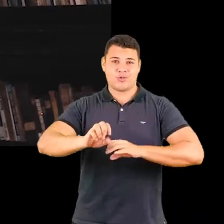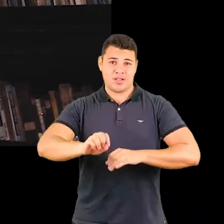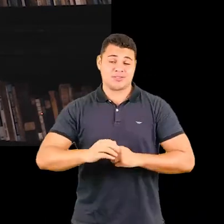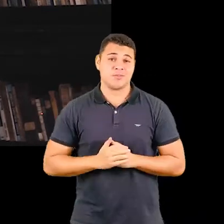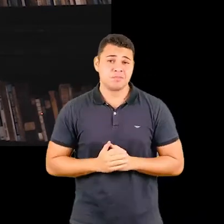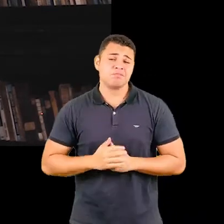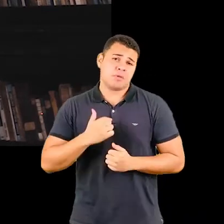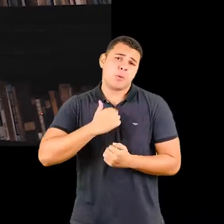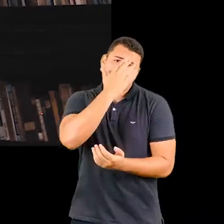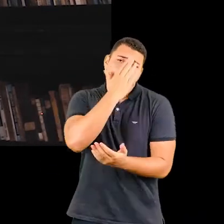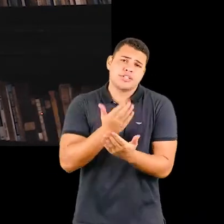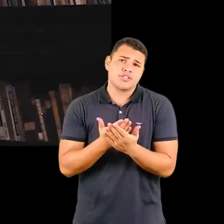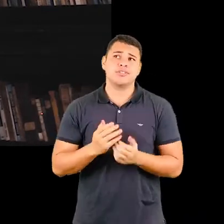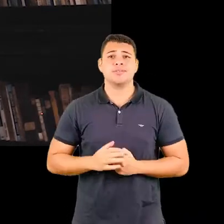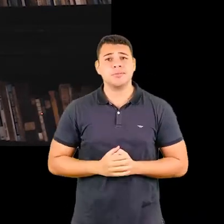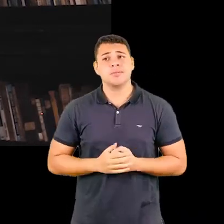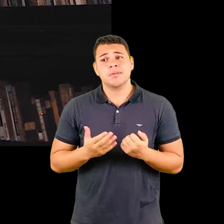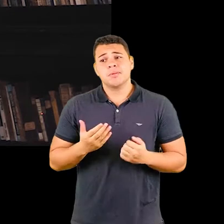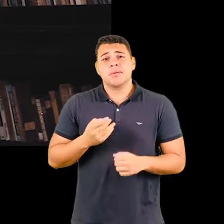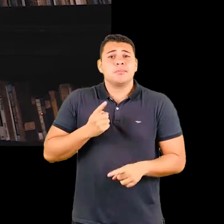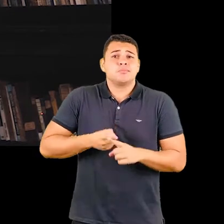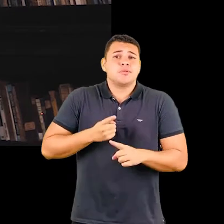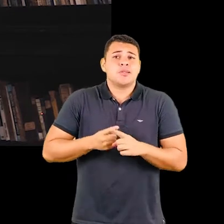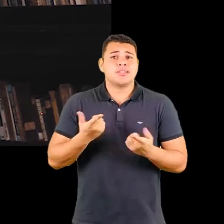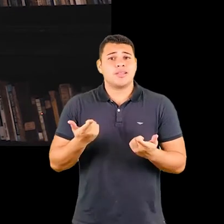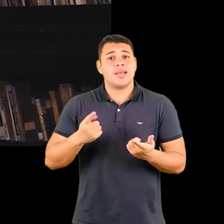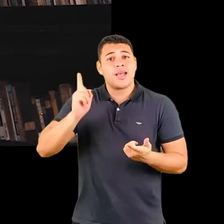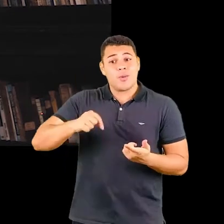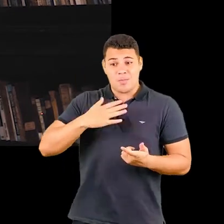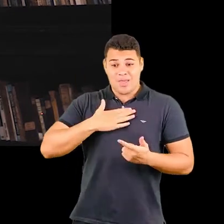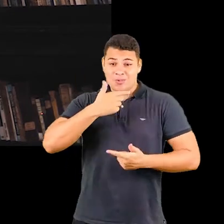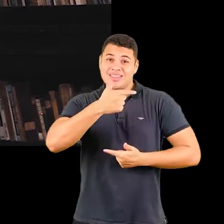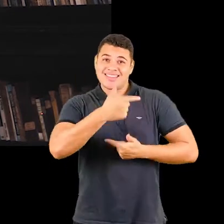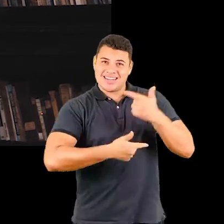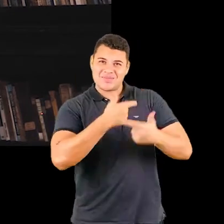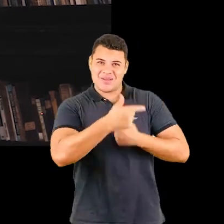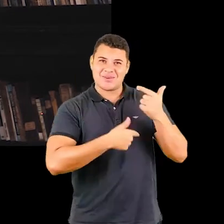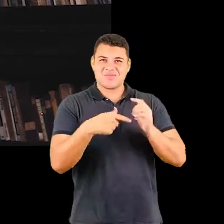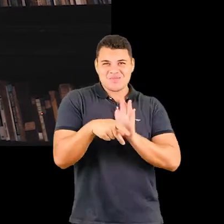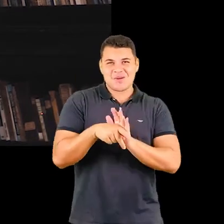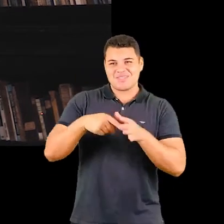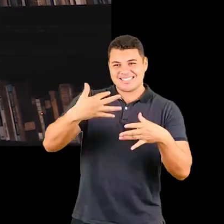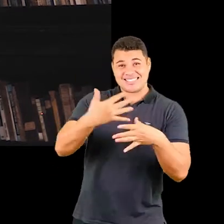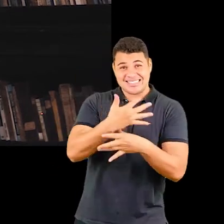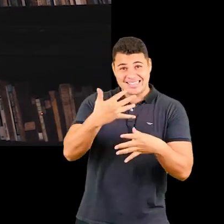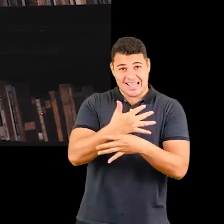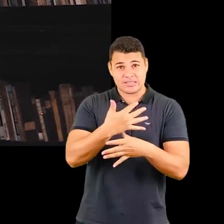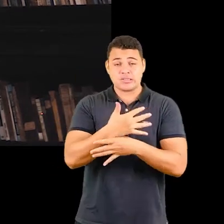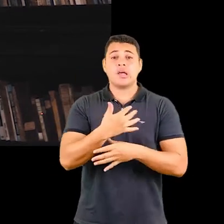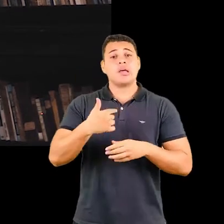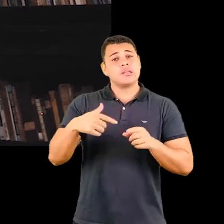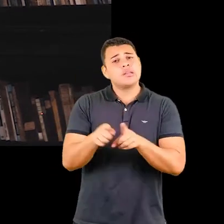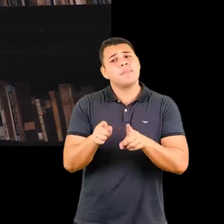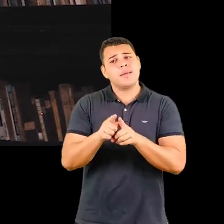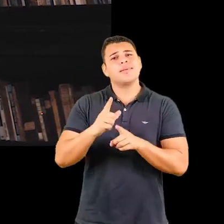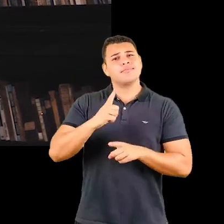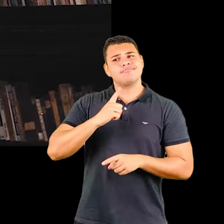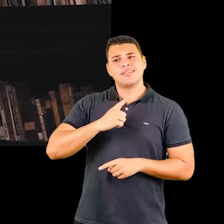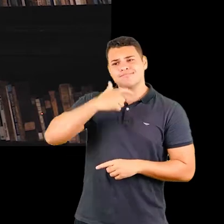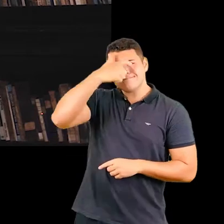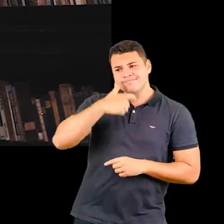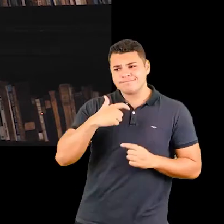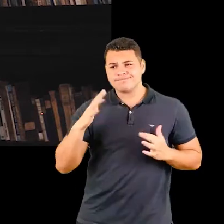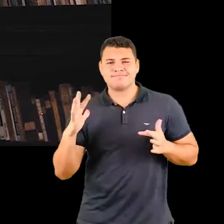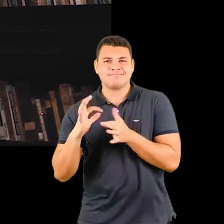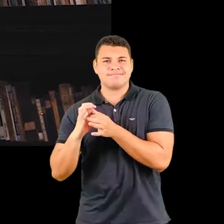Acredito eu que seja justamente por conta do meu trabalho na comunidade Xando Pinheiro e dessa minha ligação